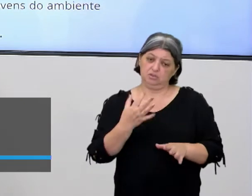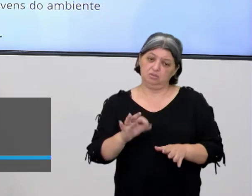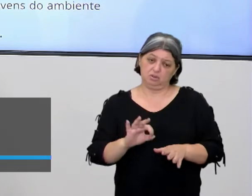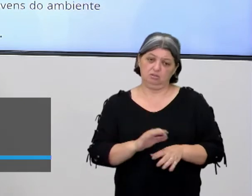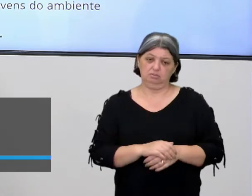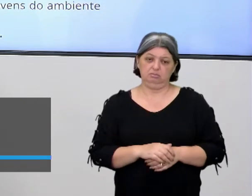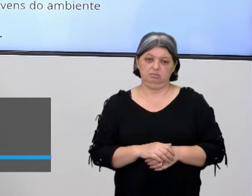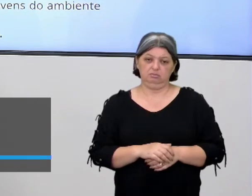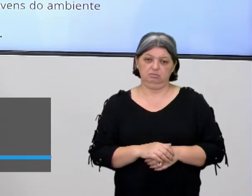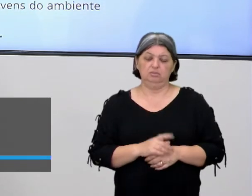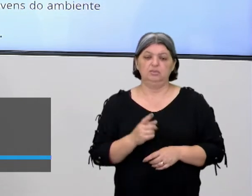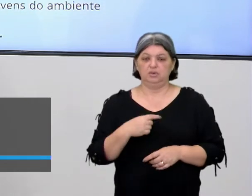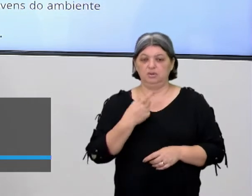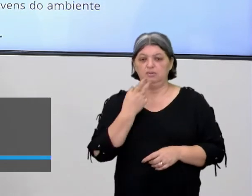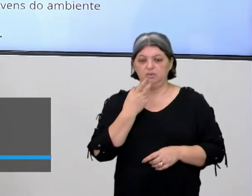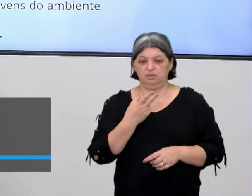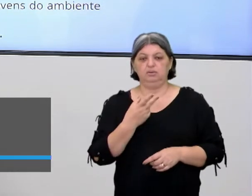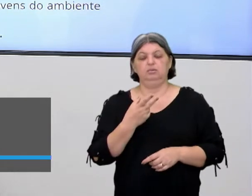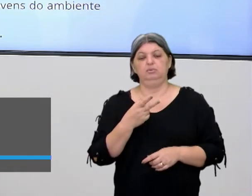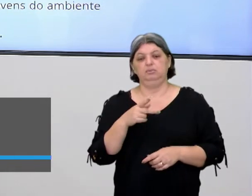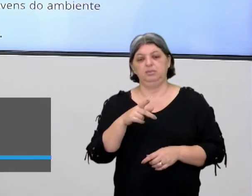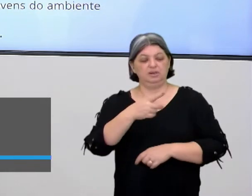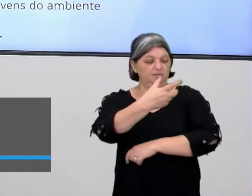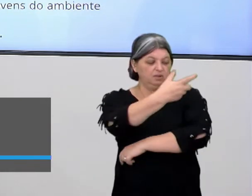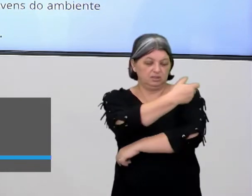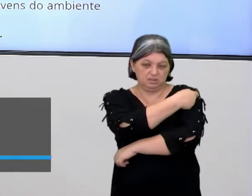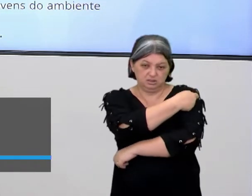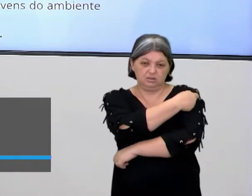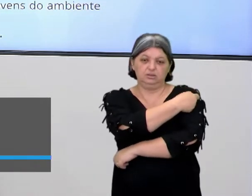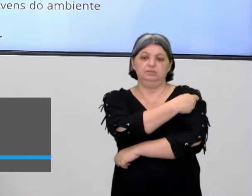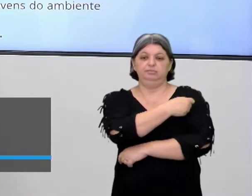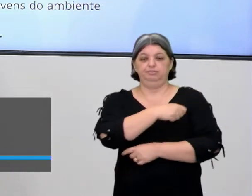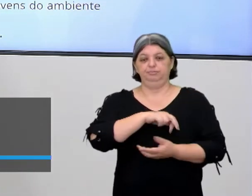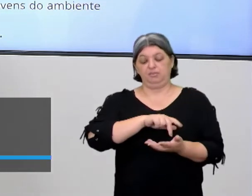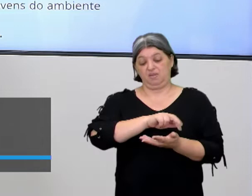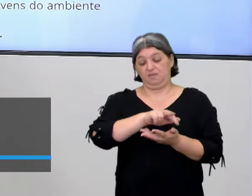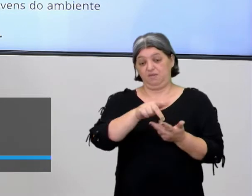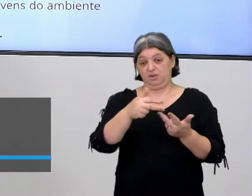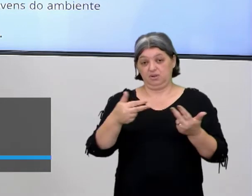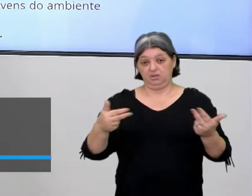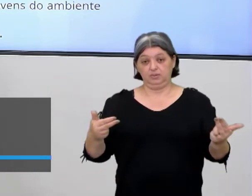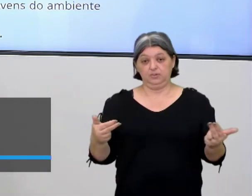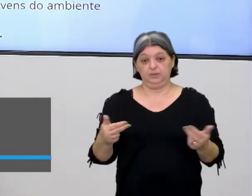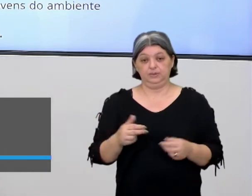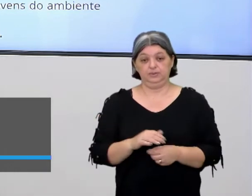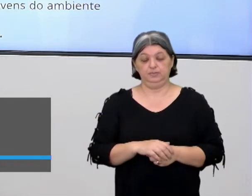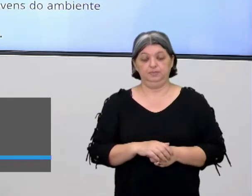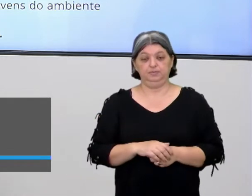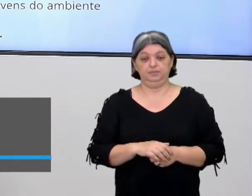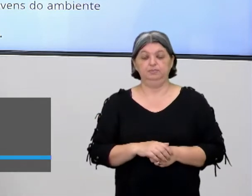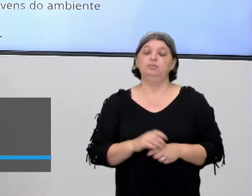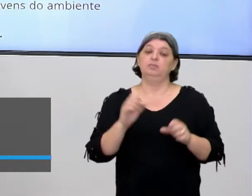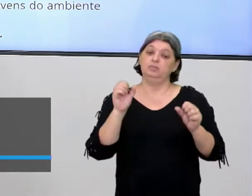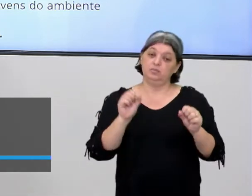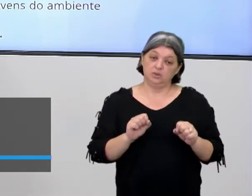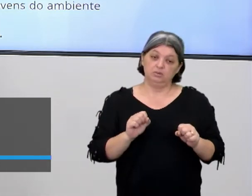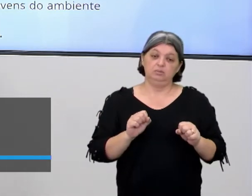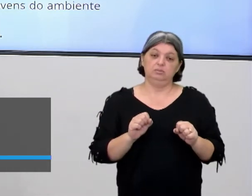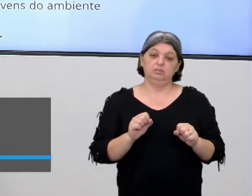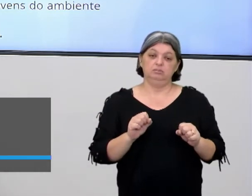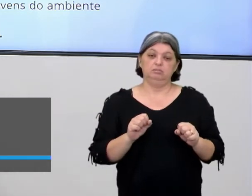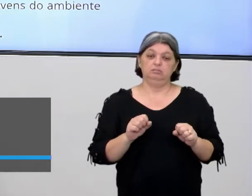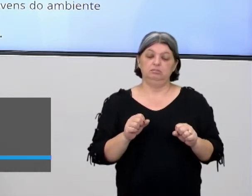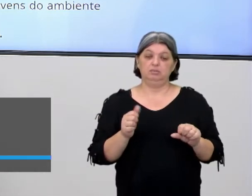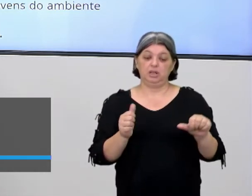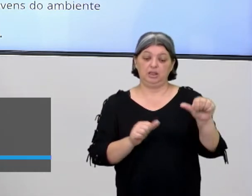falou muito de vacina nesses casos também. Então, veja, todas essas questões aí que a gente está trazendo, elas podem ser convertidas em